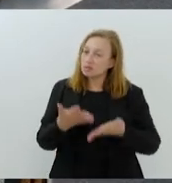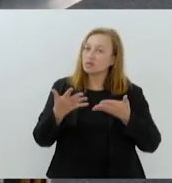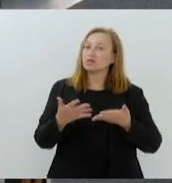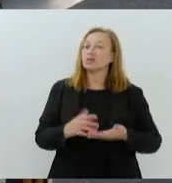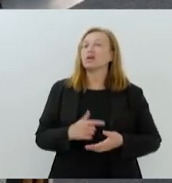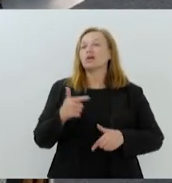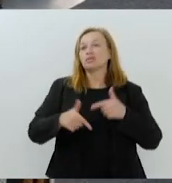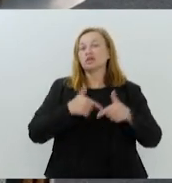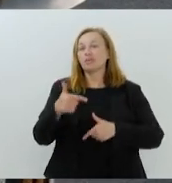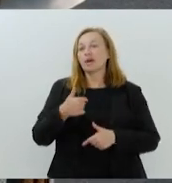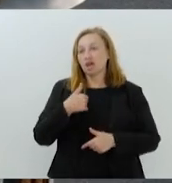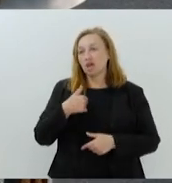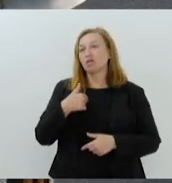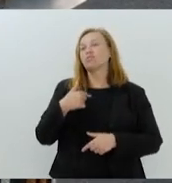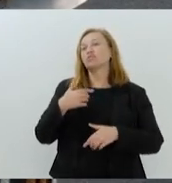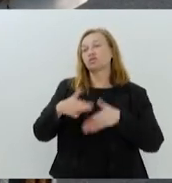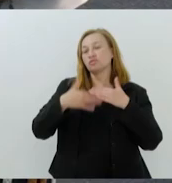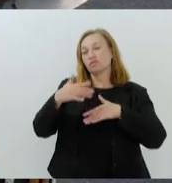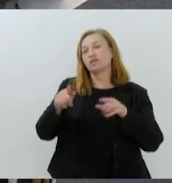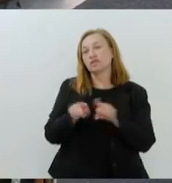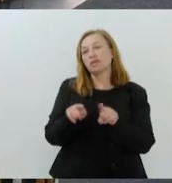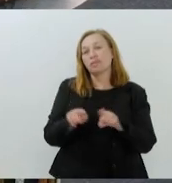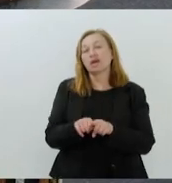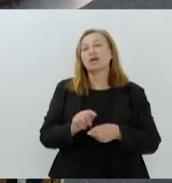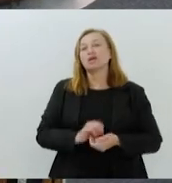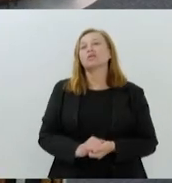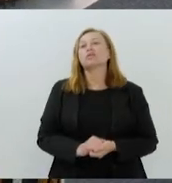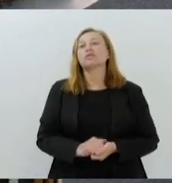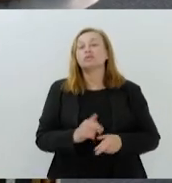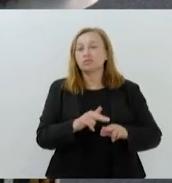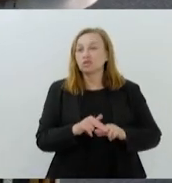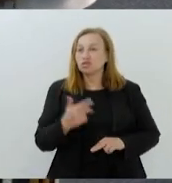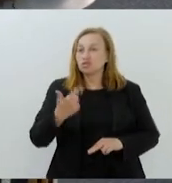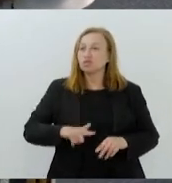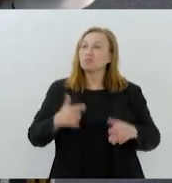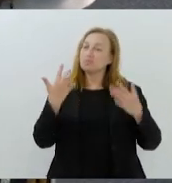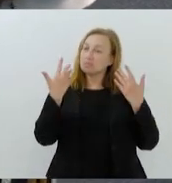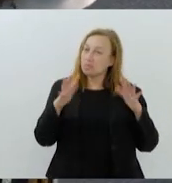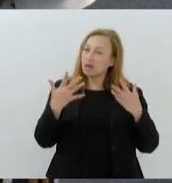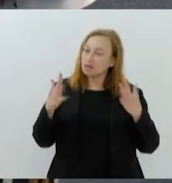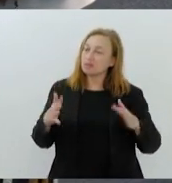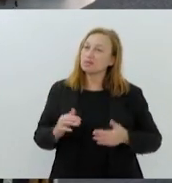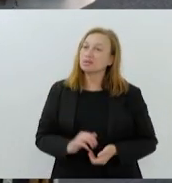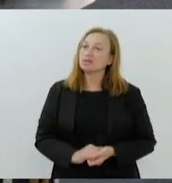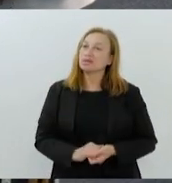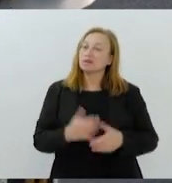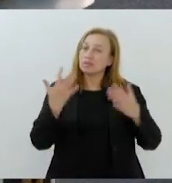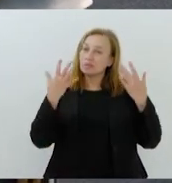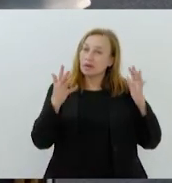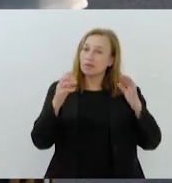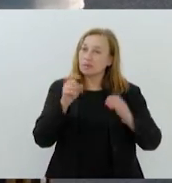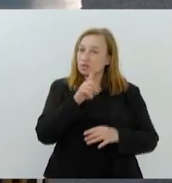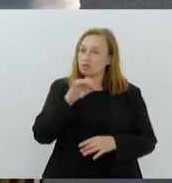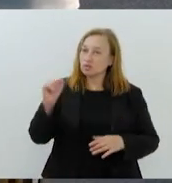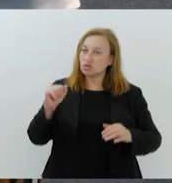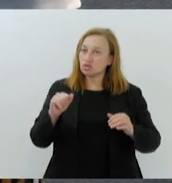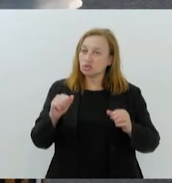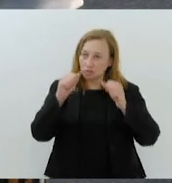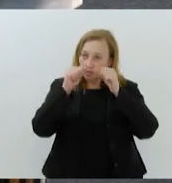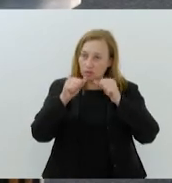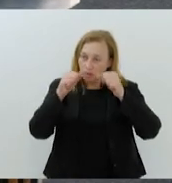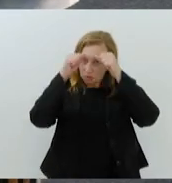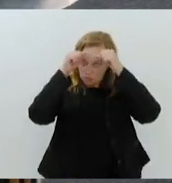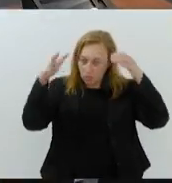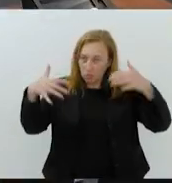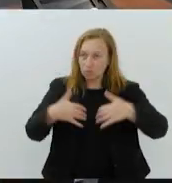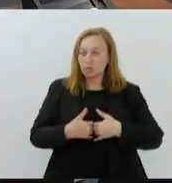ao trabalho que eu também tenho desenvolvido. Portanto, mais uma vez, parabéns e salve o Dia do Orgulho Autista e Semana do Orgulho Autista. Muito